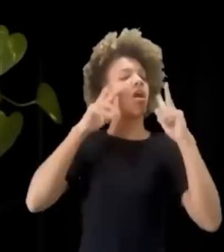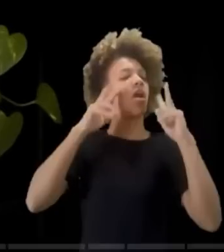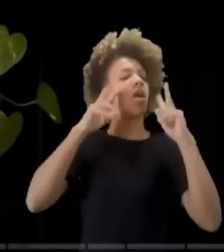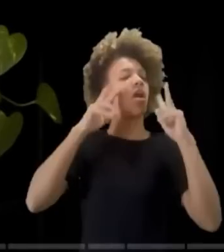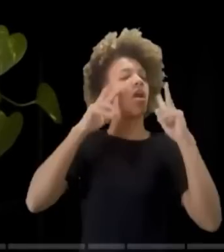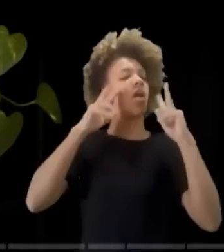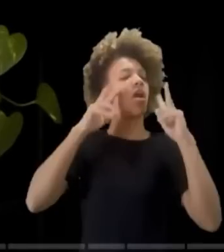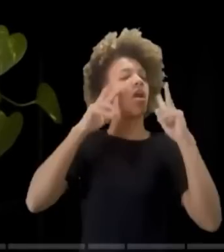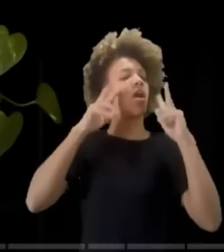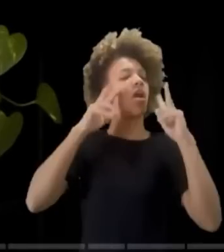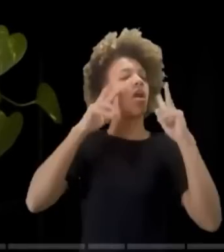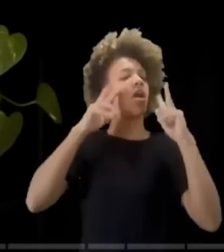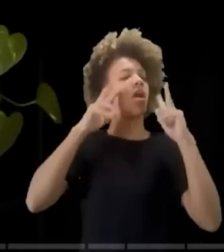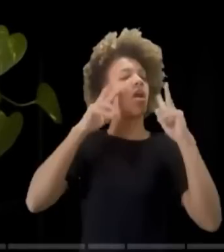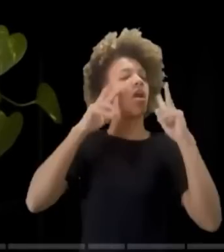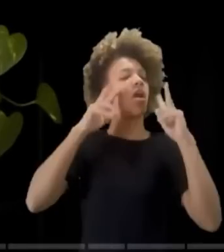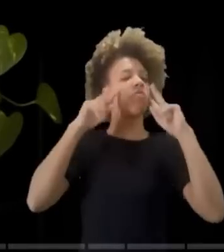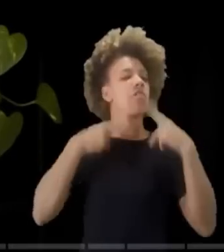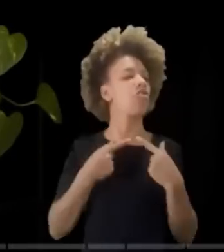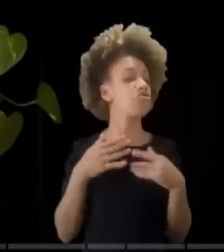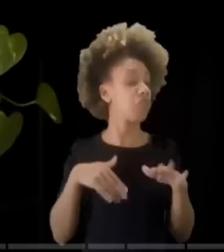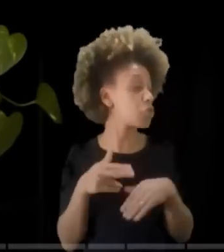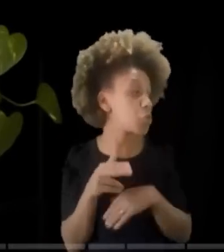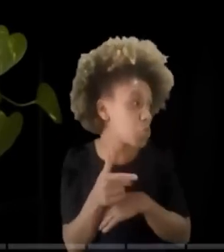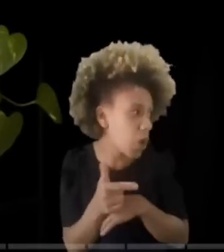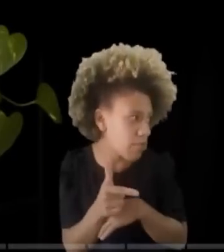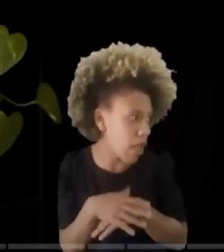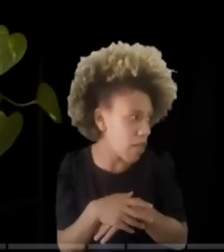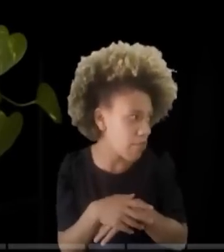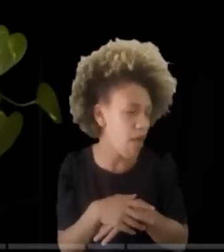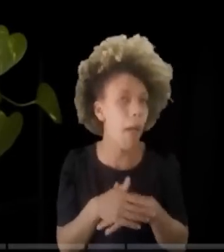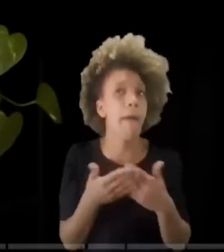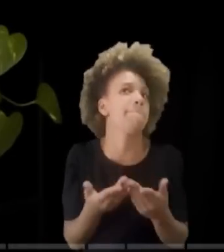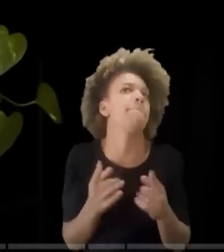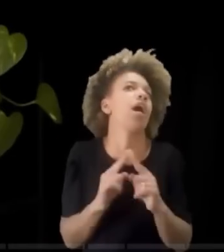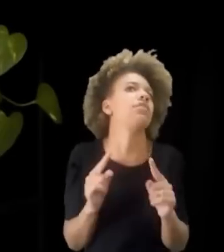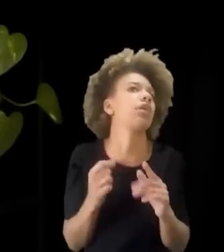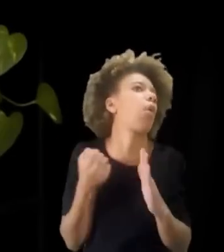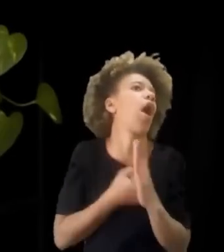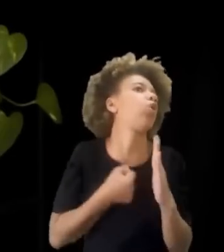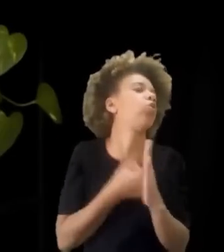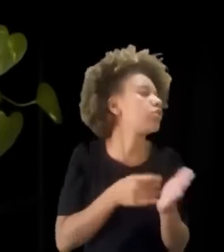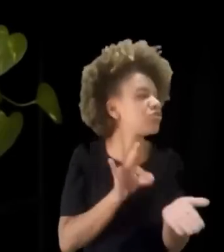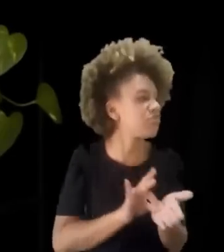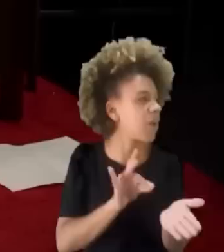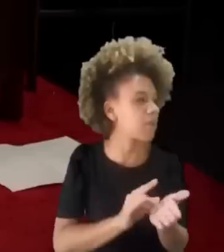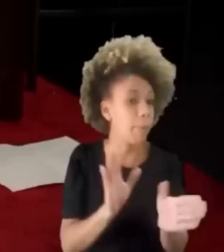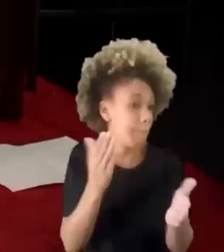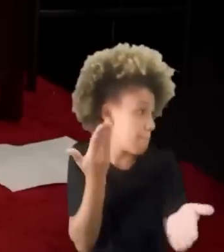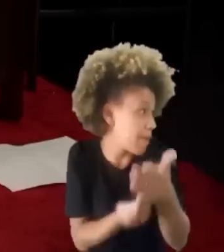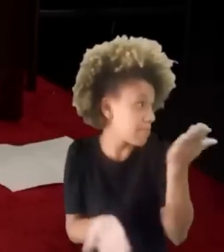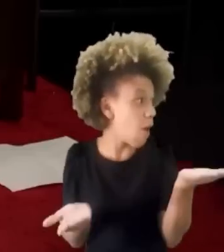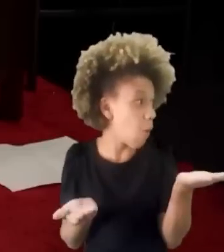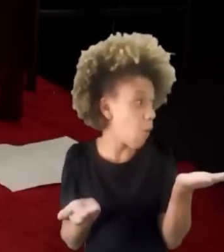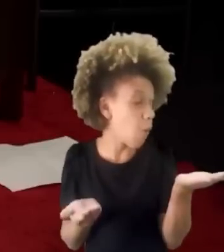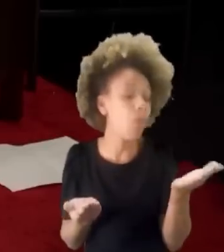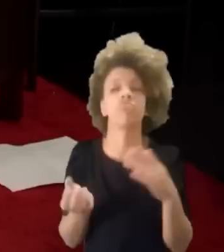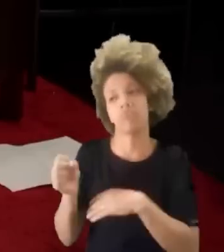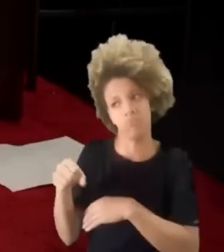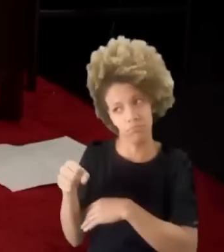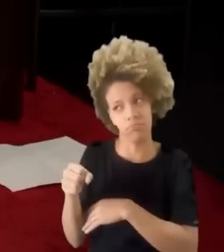talvez a esquerda daí a Luisa solta né nunca teve do que com a luta de fato entendeu